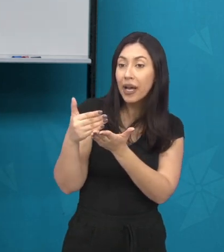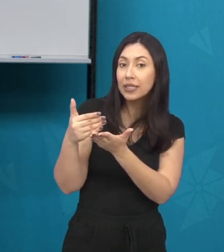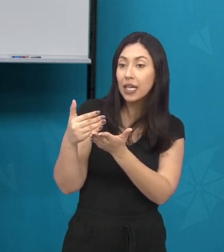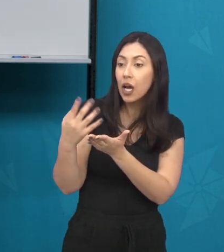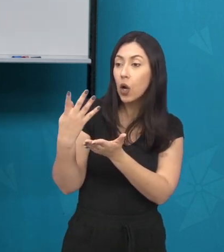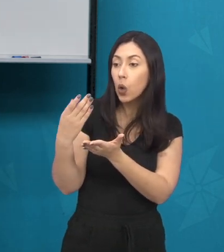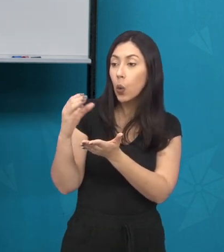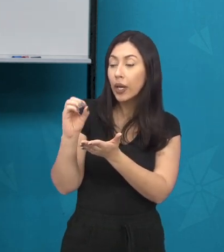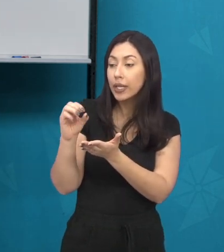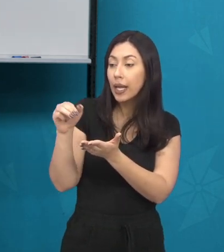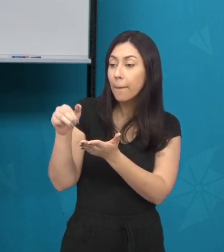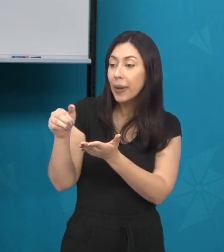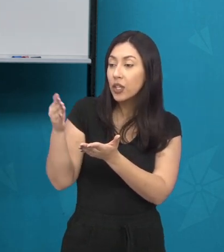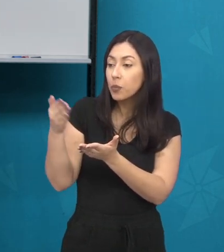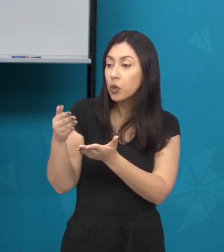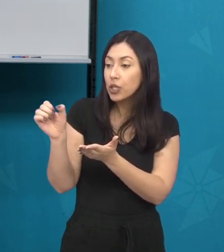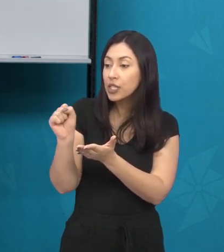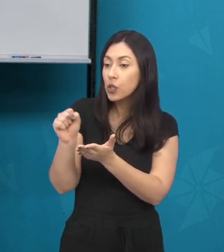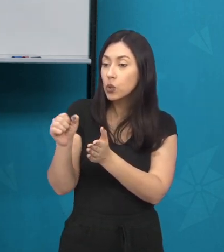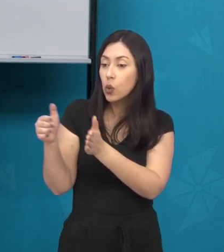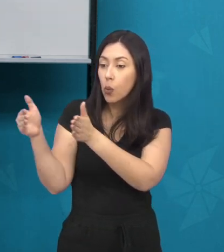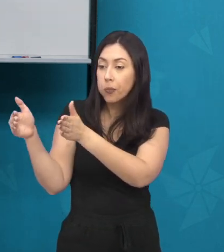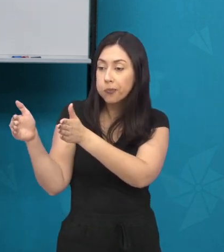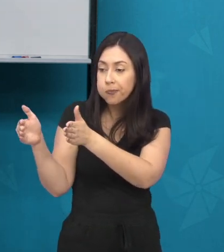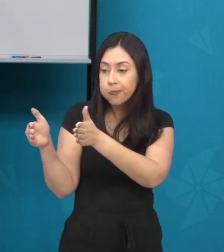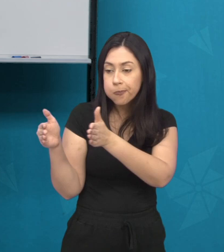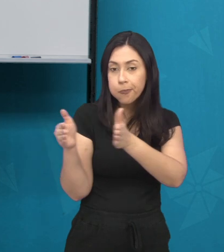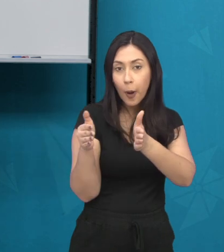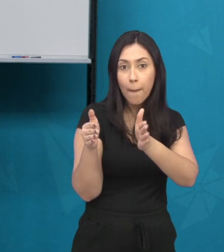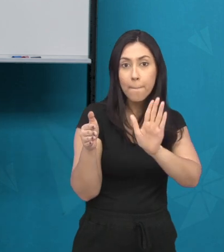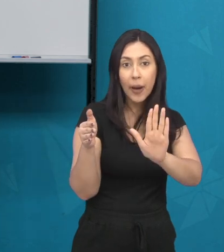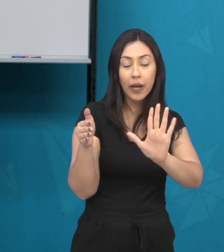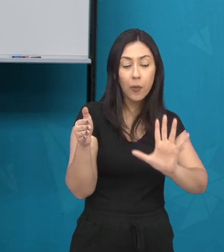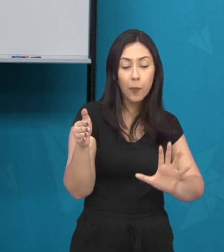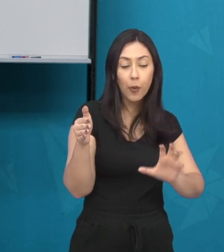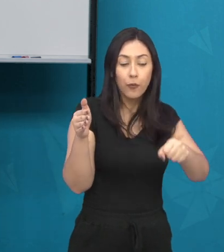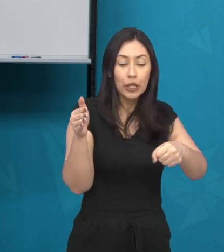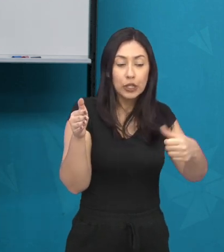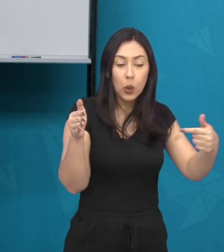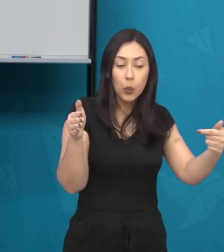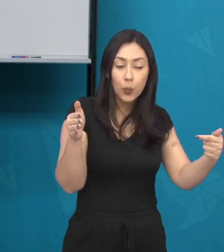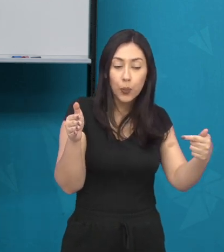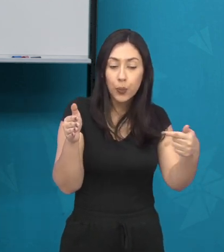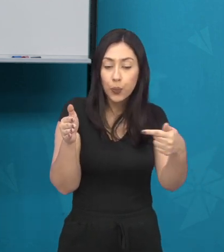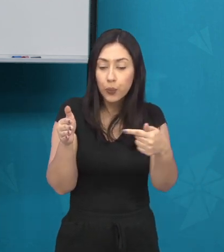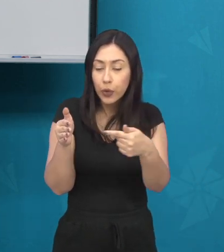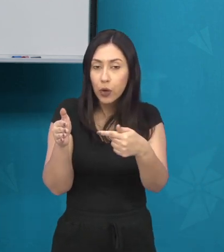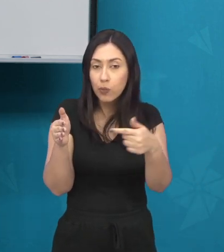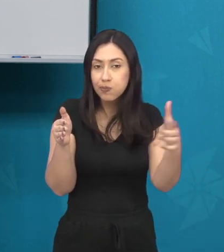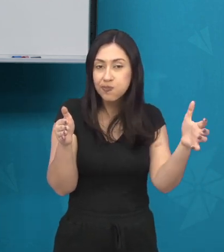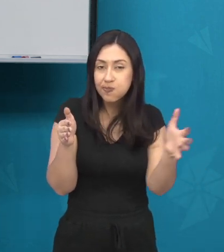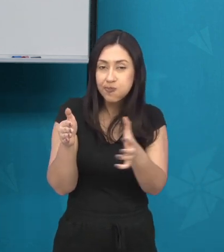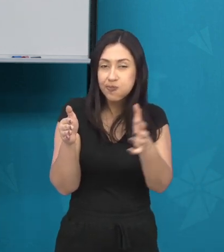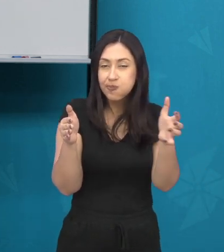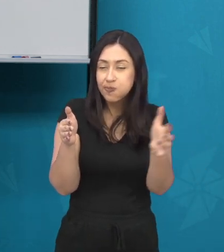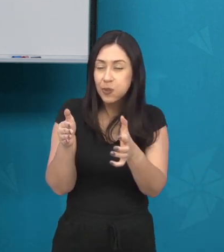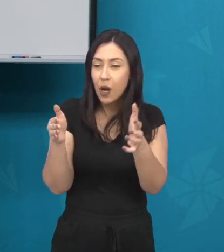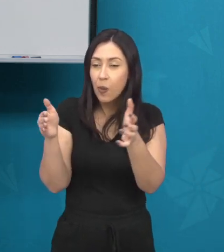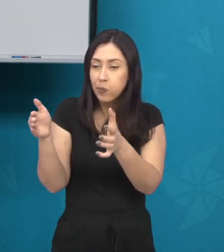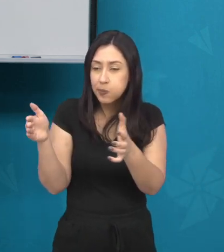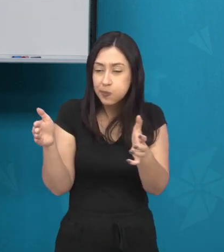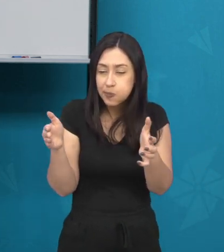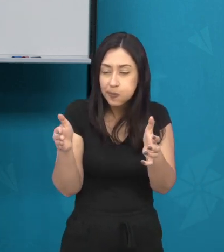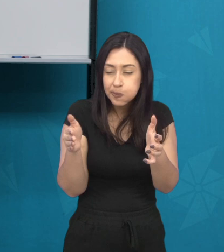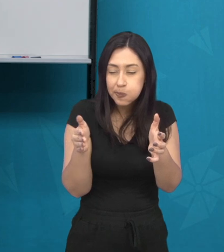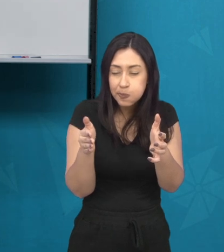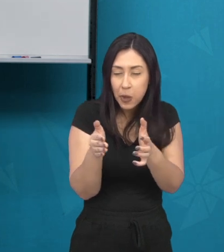m/s uma força age existe uma aceleração contrária ao movimento ele vai parando parando parando parando e